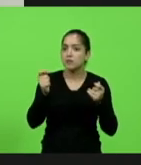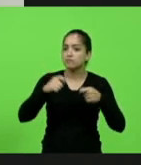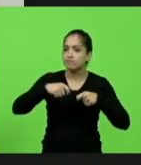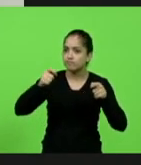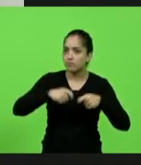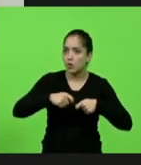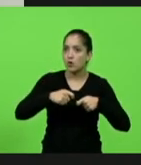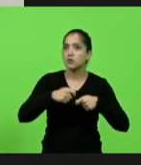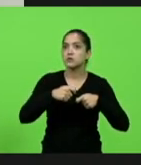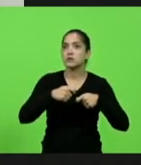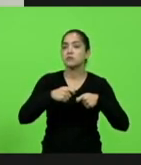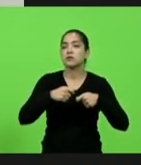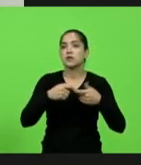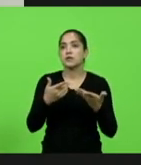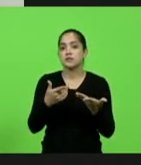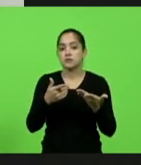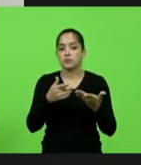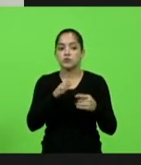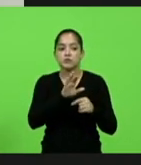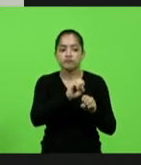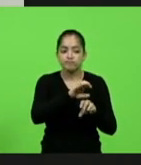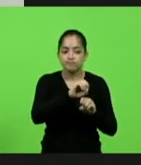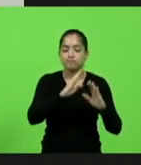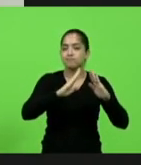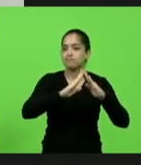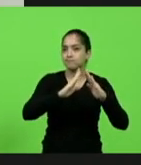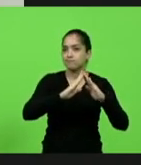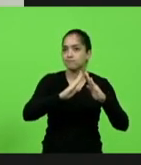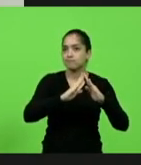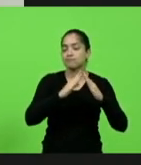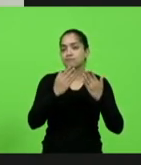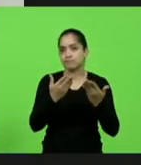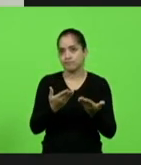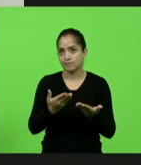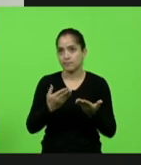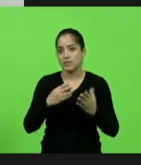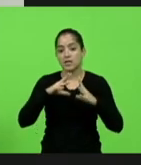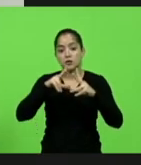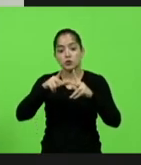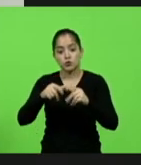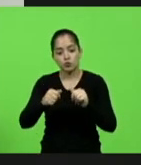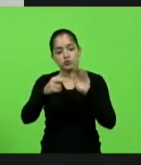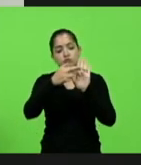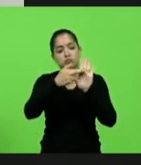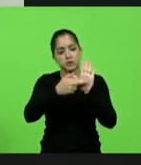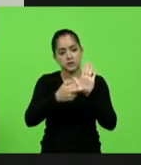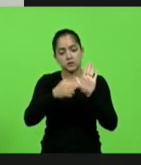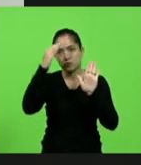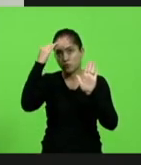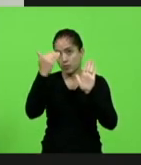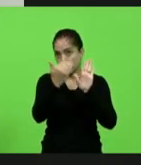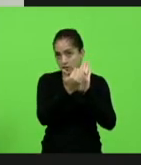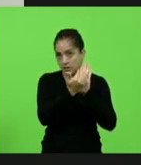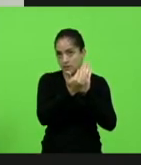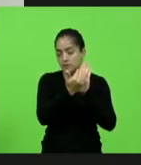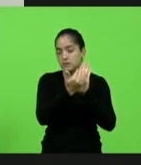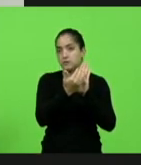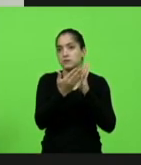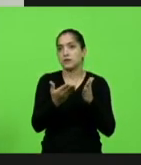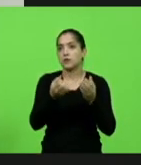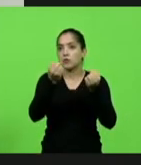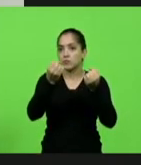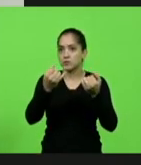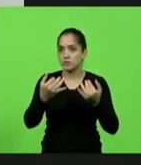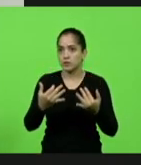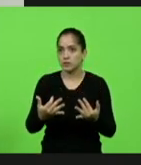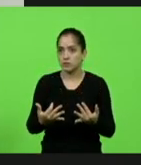com uma legislação estudada, competente, que atende todos os requisitos que o ministro Alexandre de Moraes